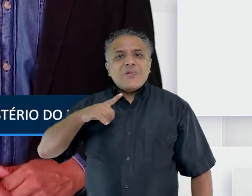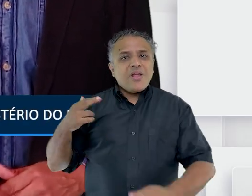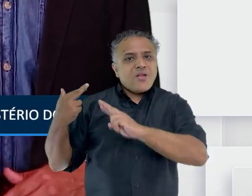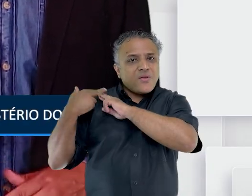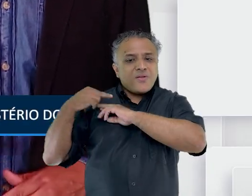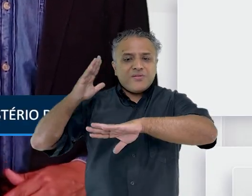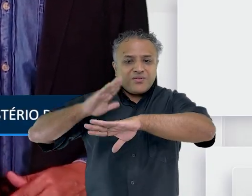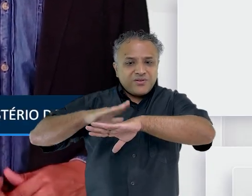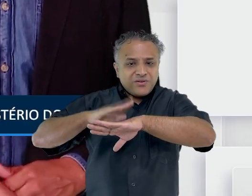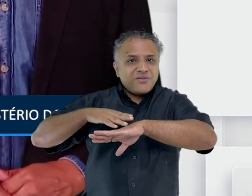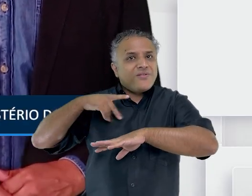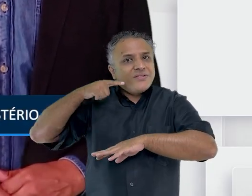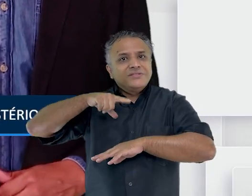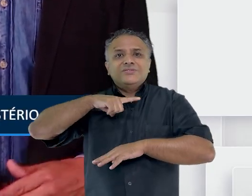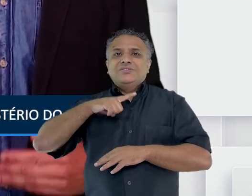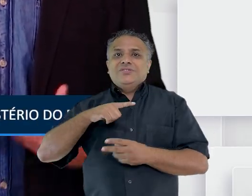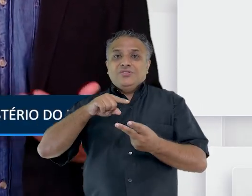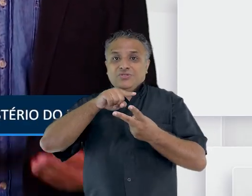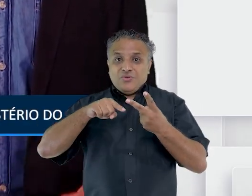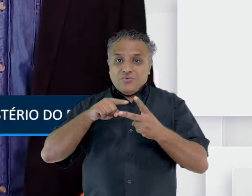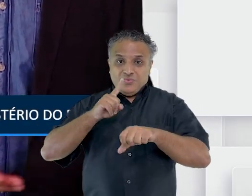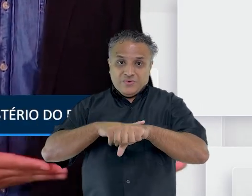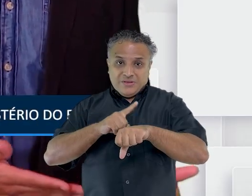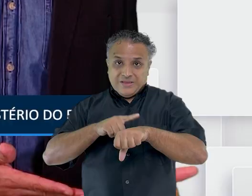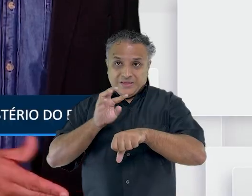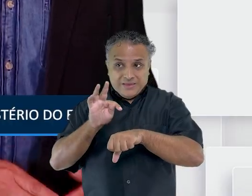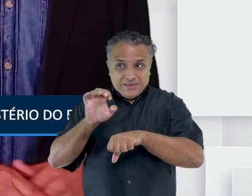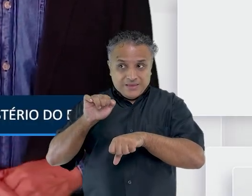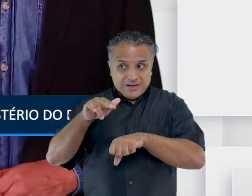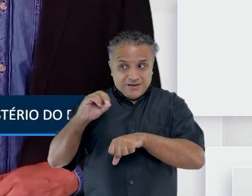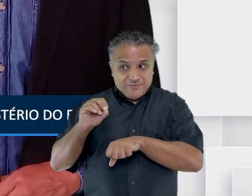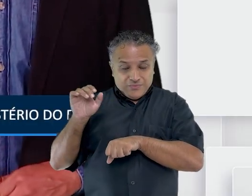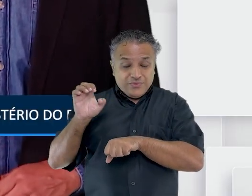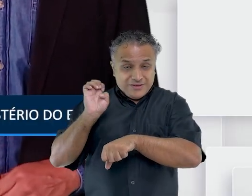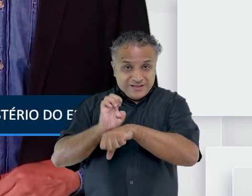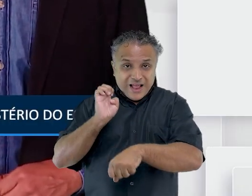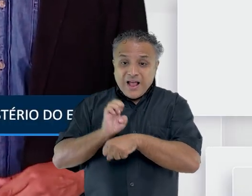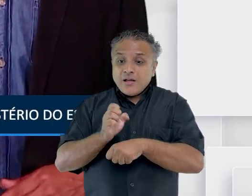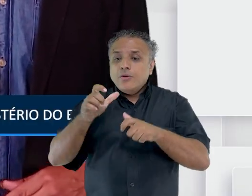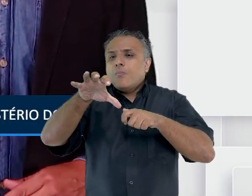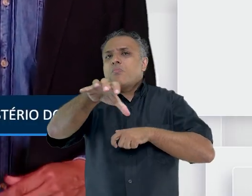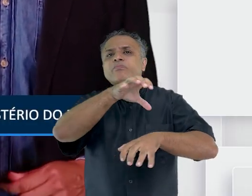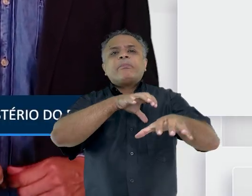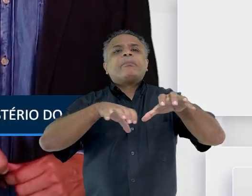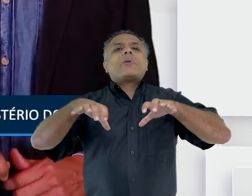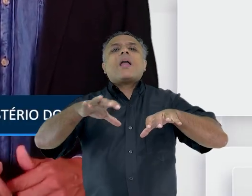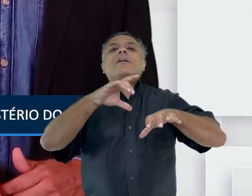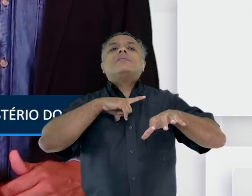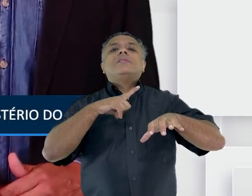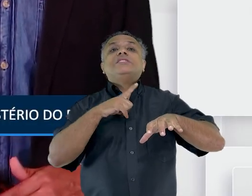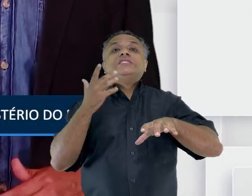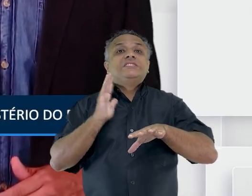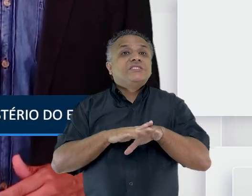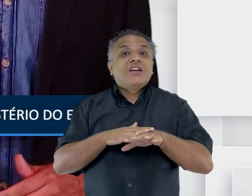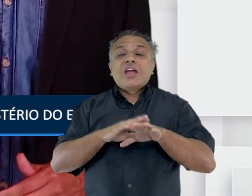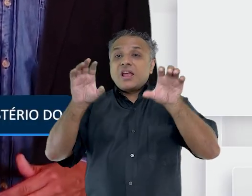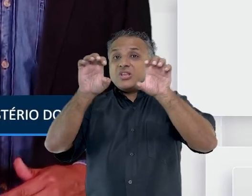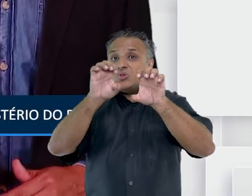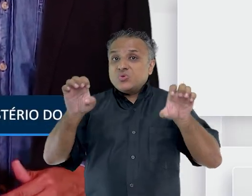execução do programa Segundo Tempo no estado. Ficou provado que muitos dos núcleos implantados tinham